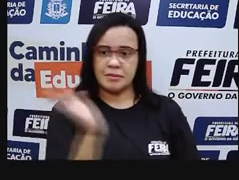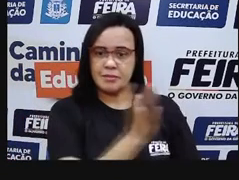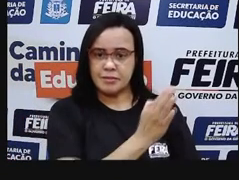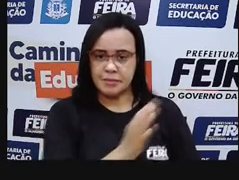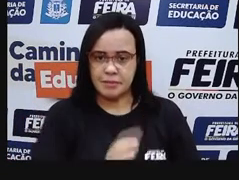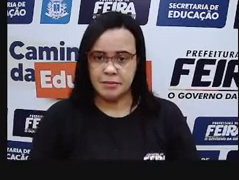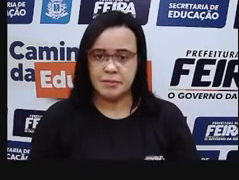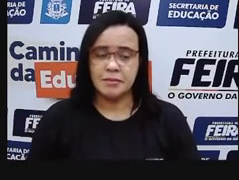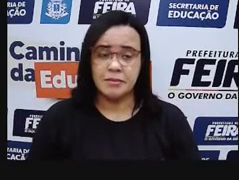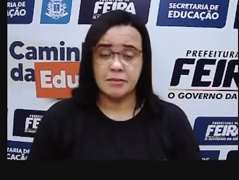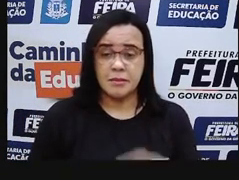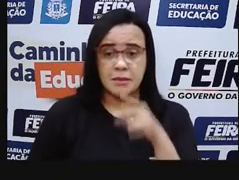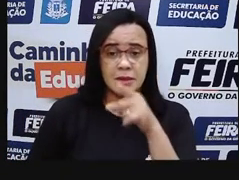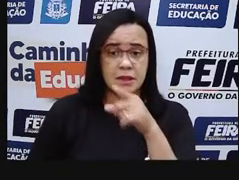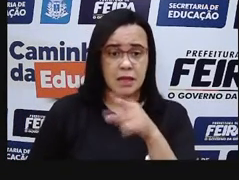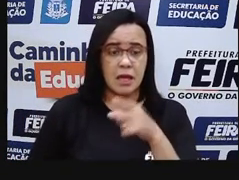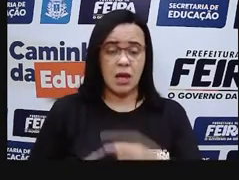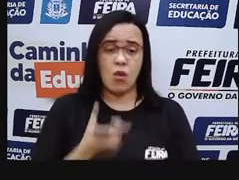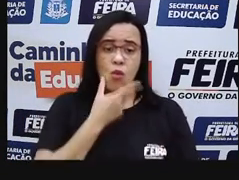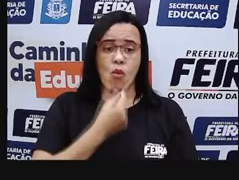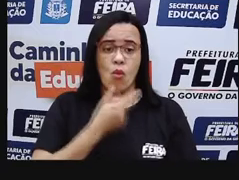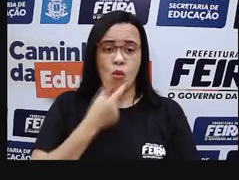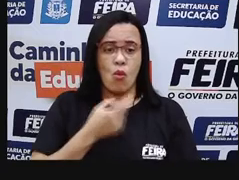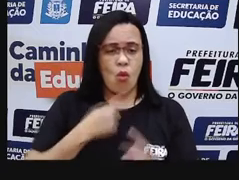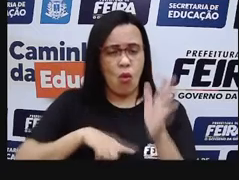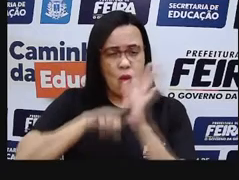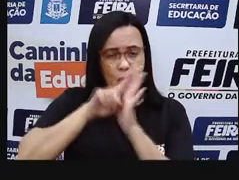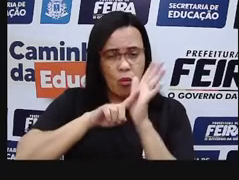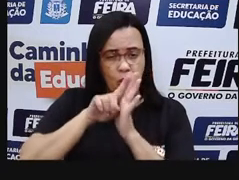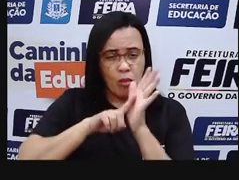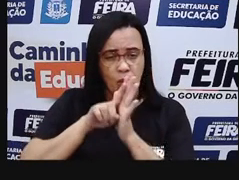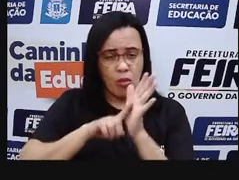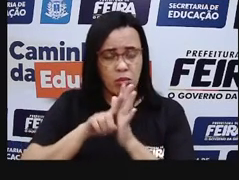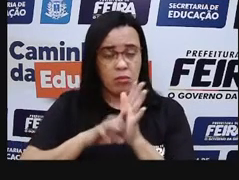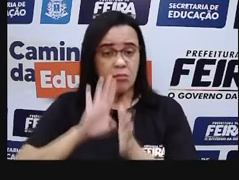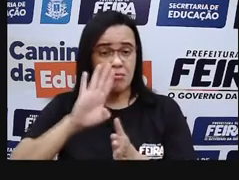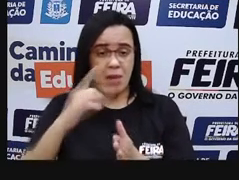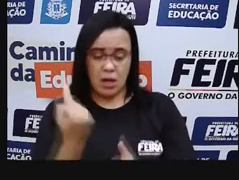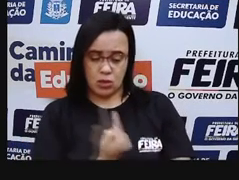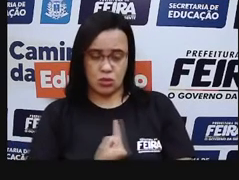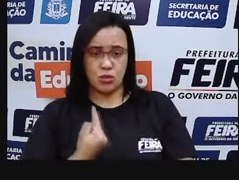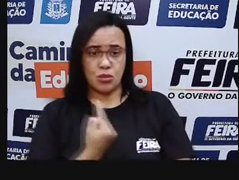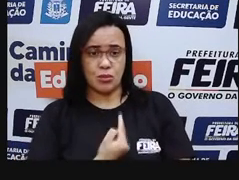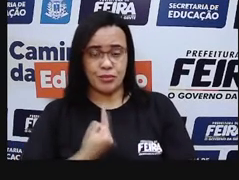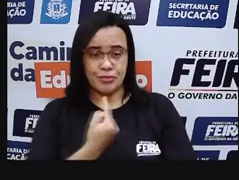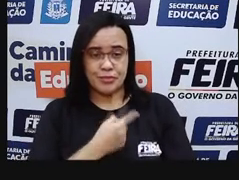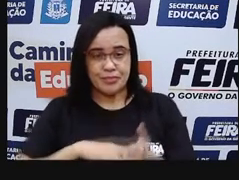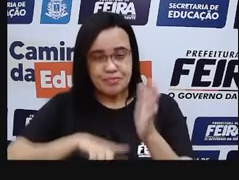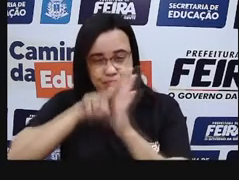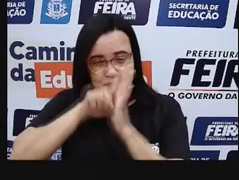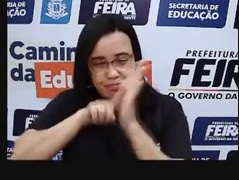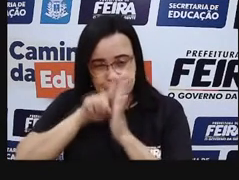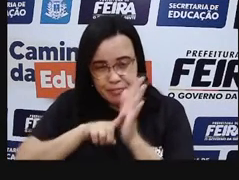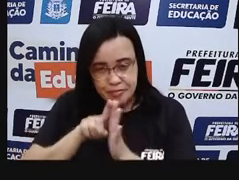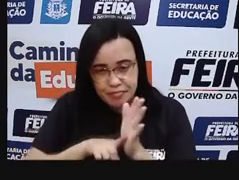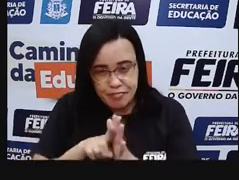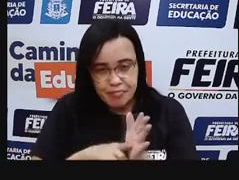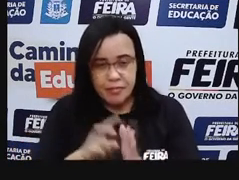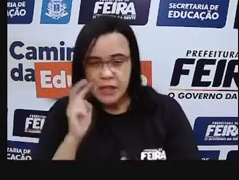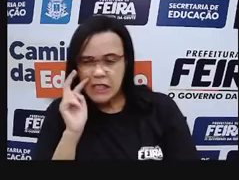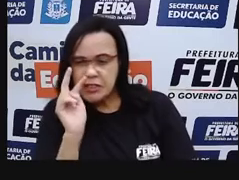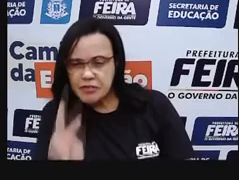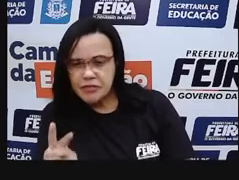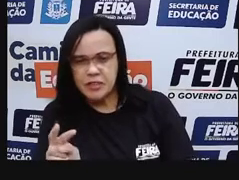conhecido esse mundo como apenas hemiscyllium notar e Ele identificou que houve uma contaminação